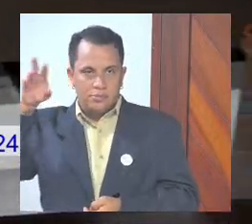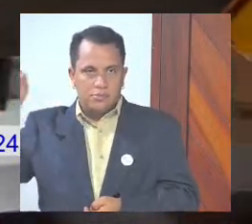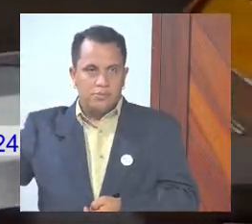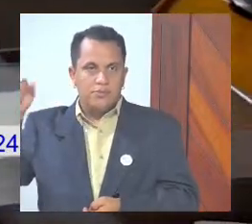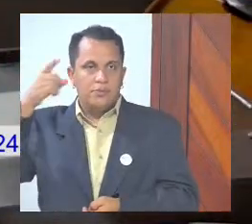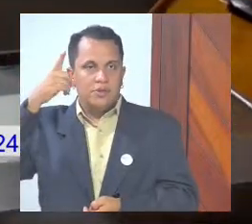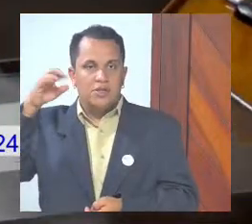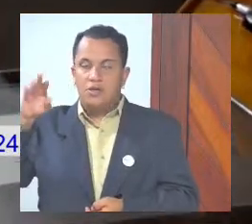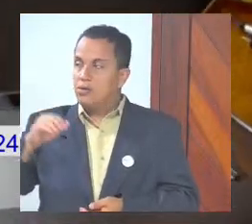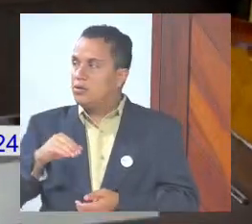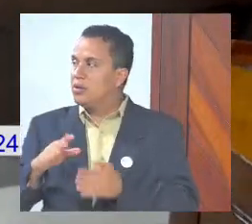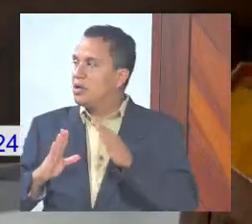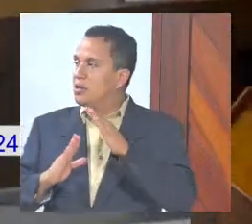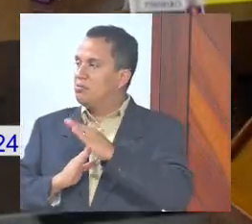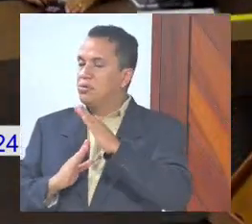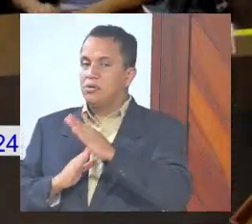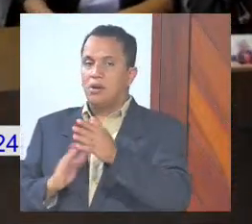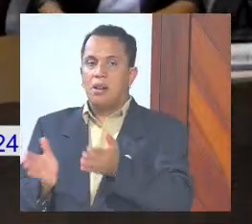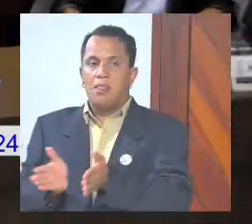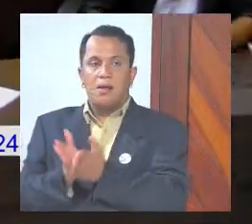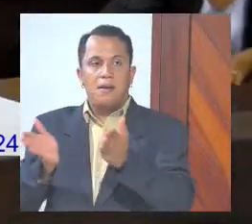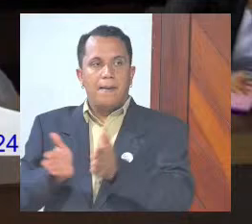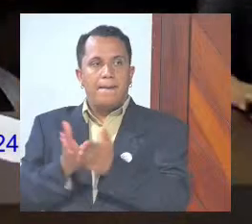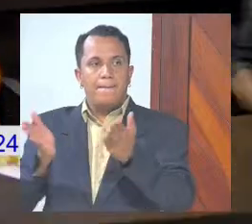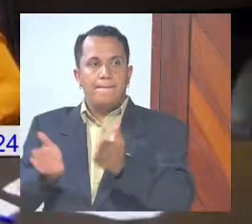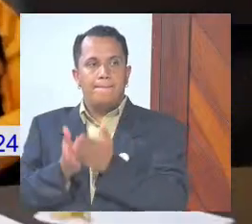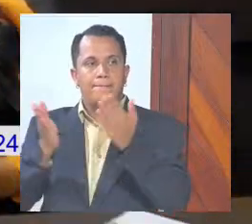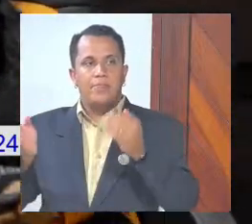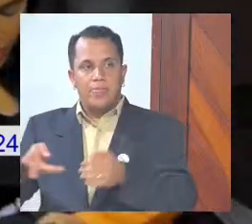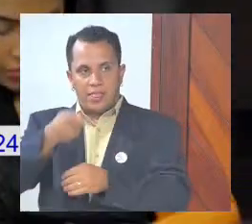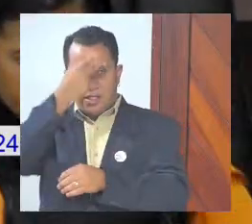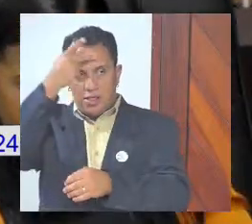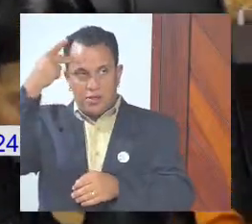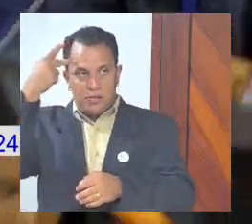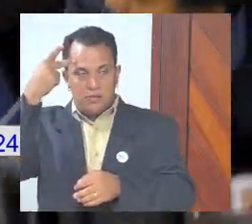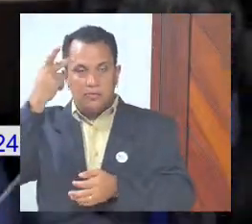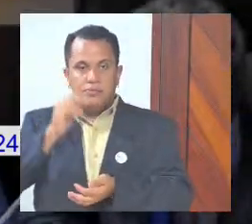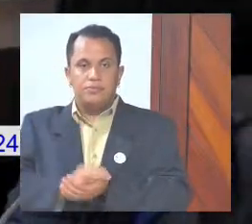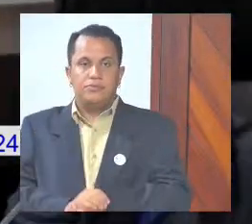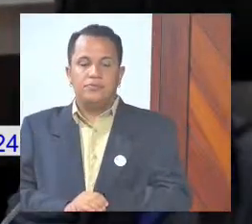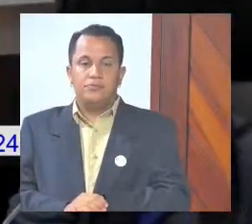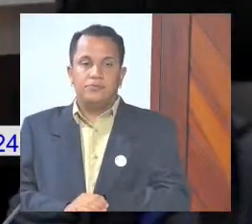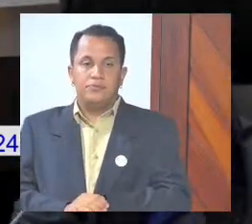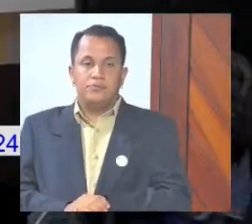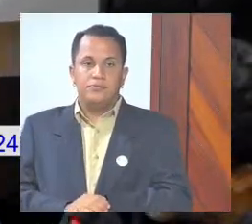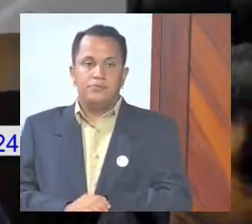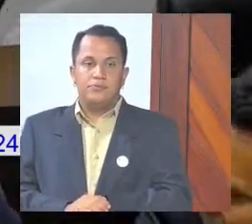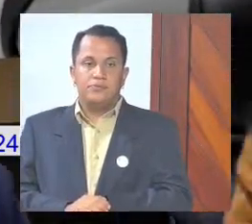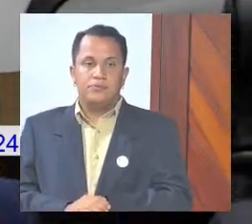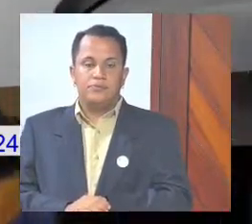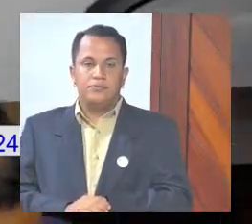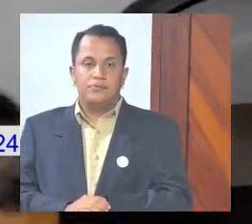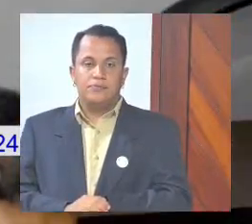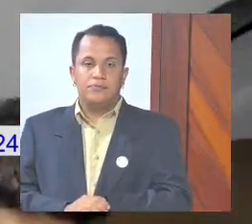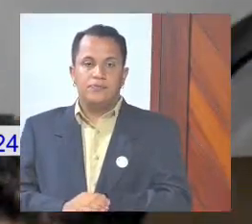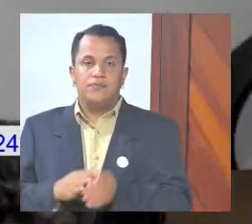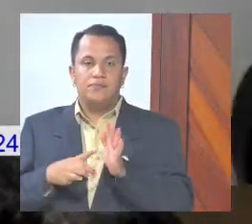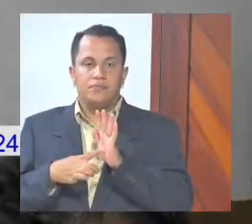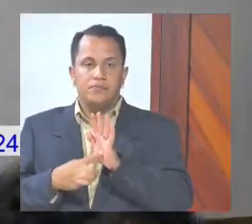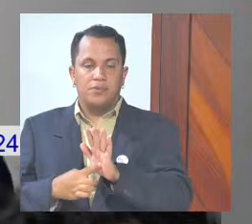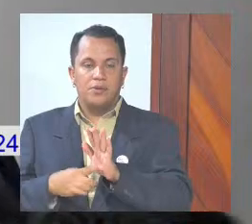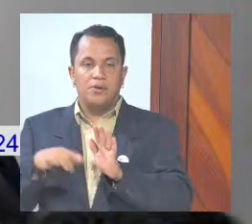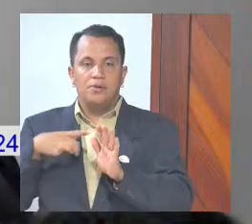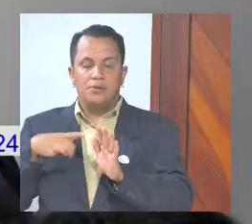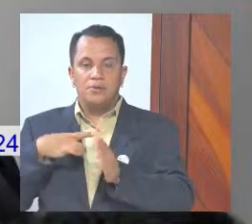né? Então, a gente parabeniza esta pessoa que foi uma das pessoas responsáveis